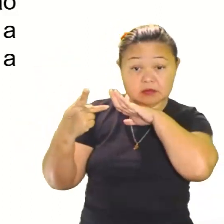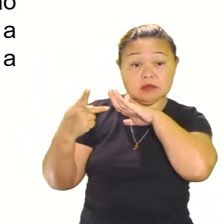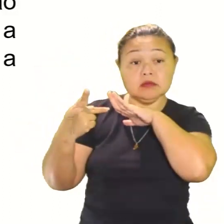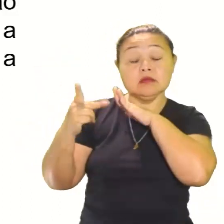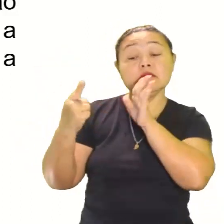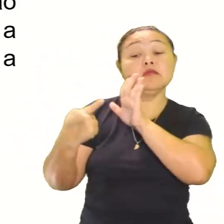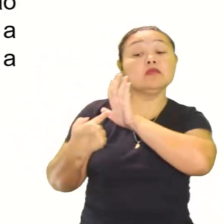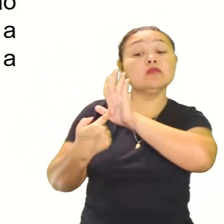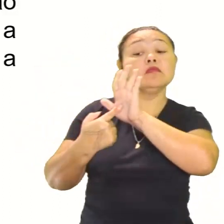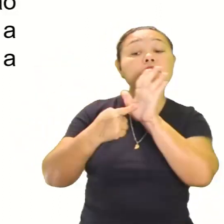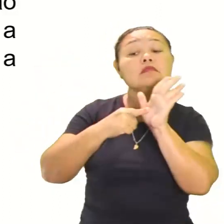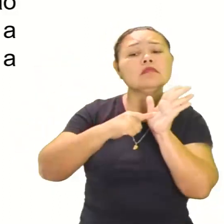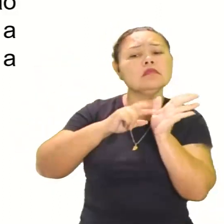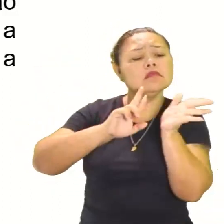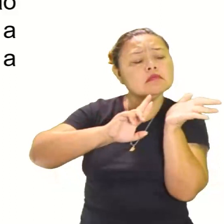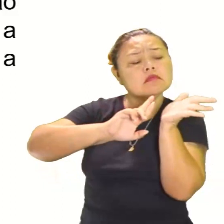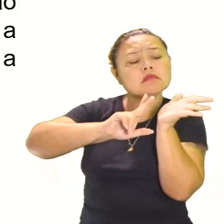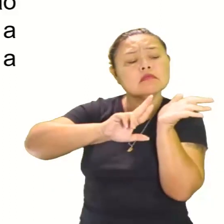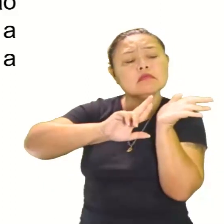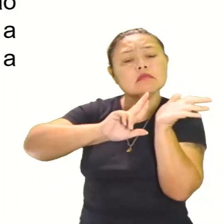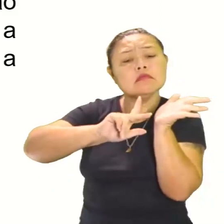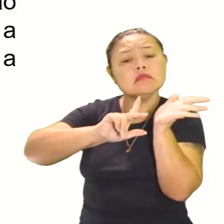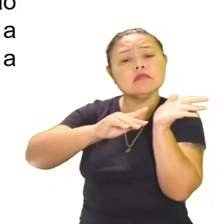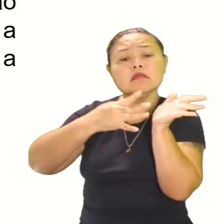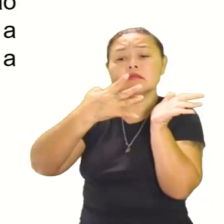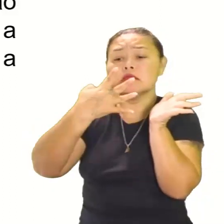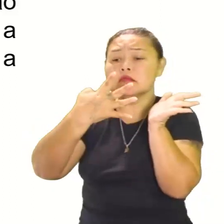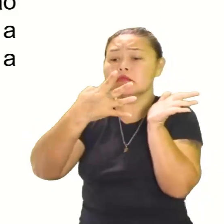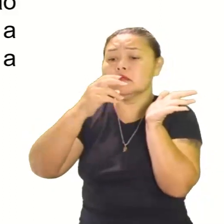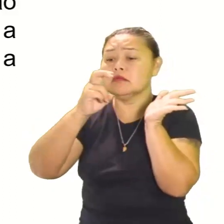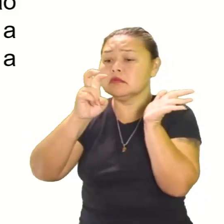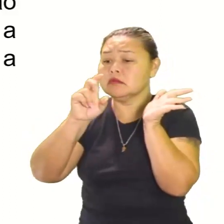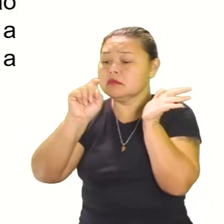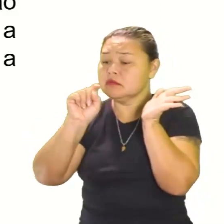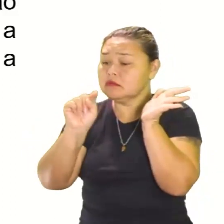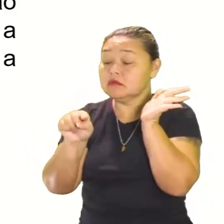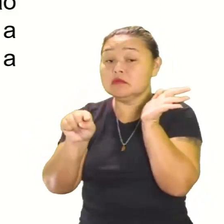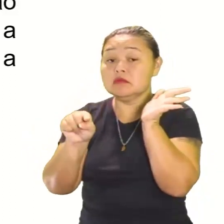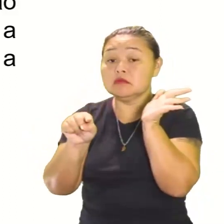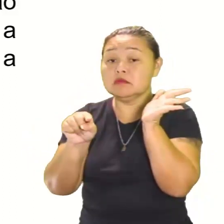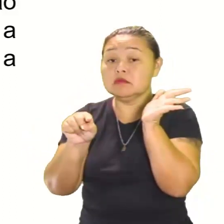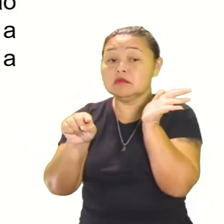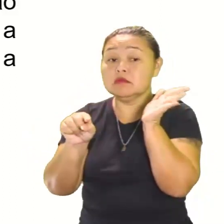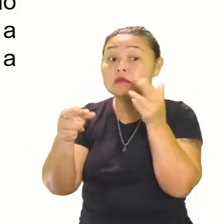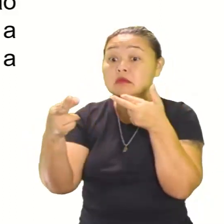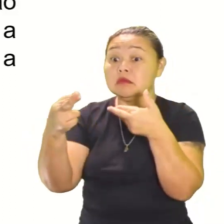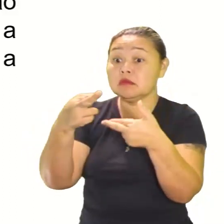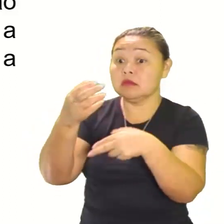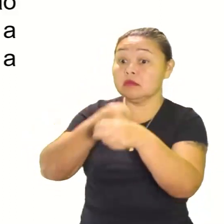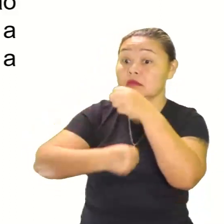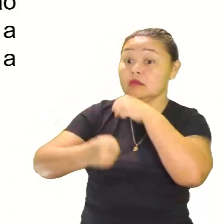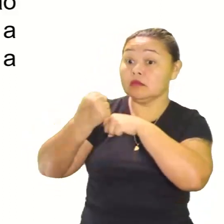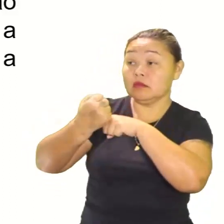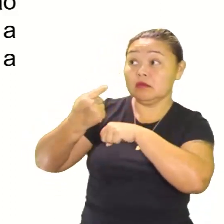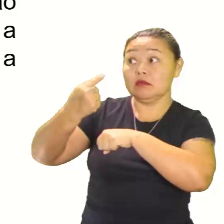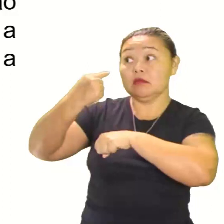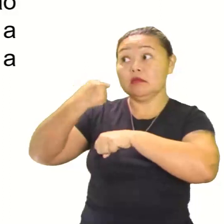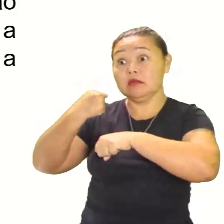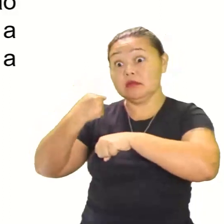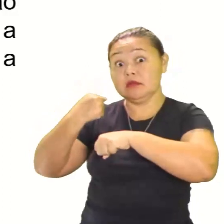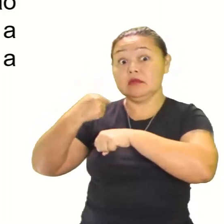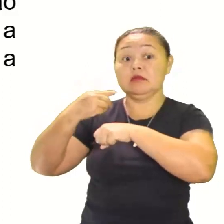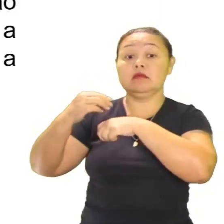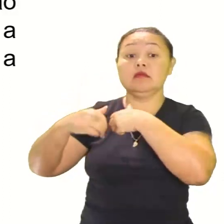indústria apresentou uma diferença de 45 mil em relação ao